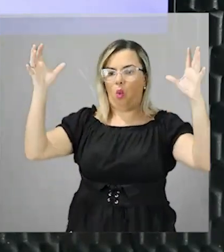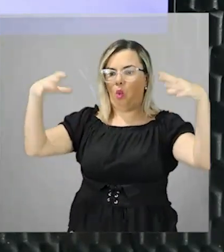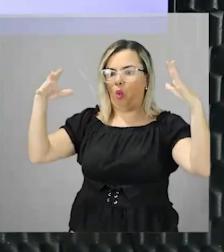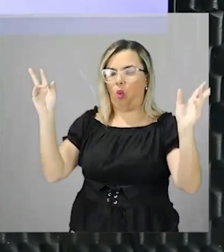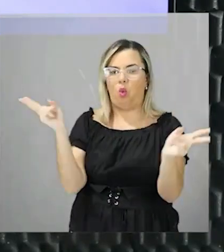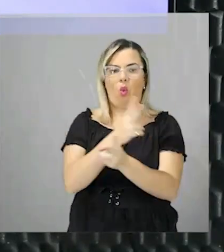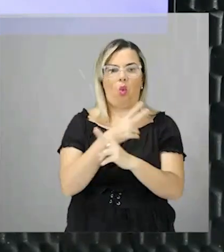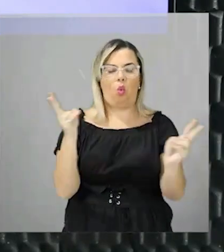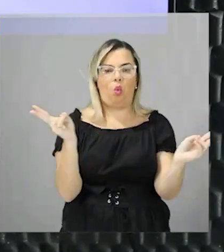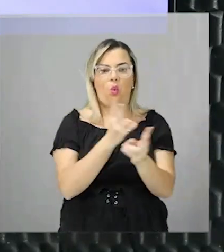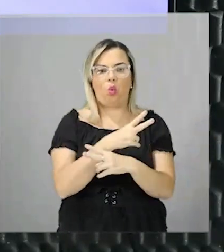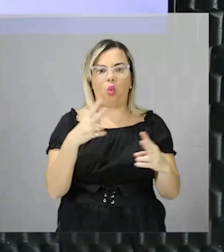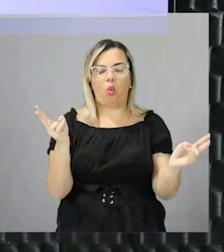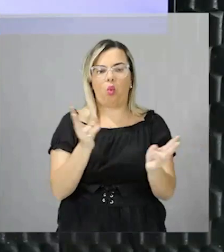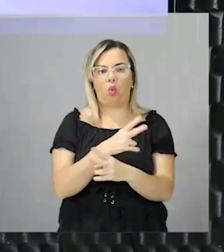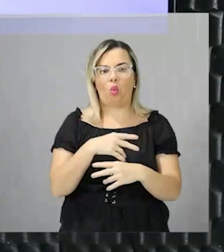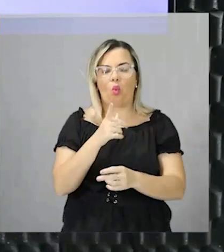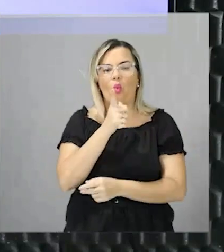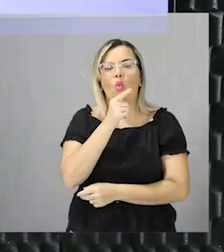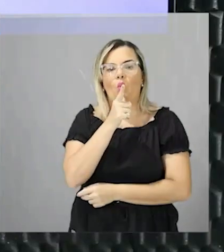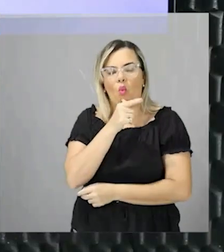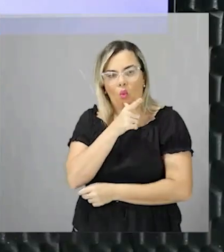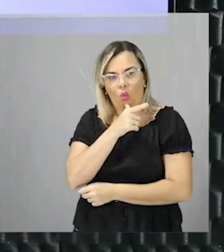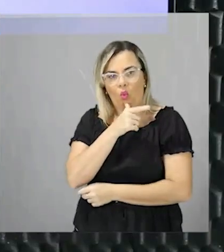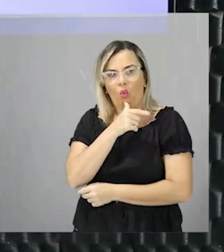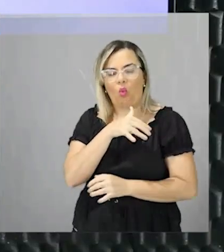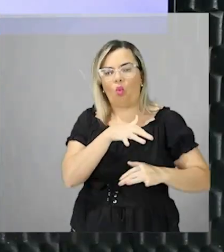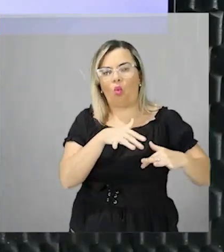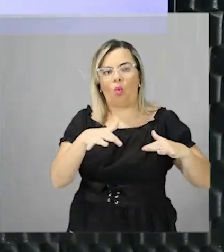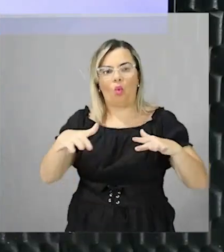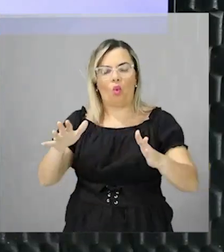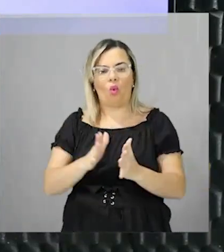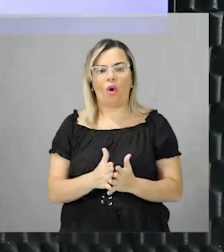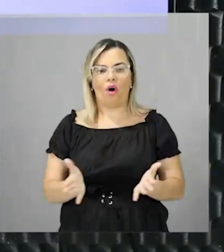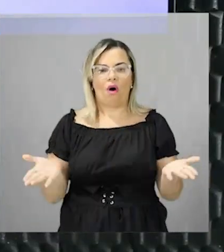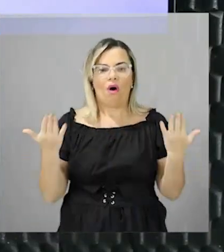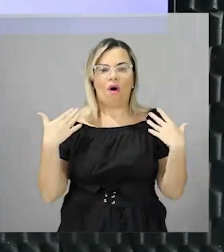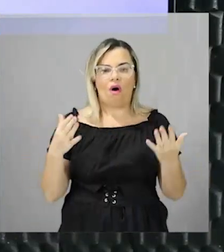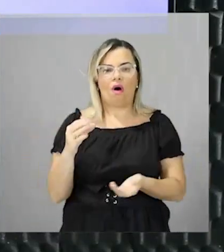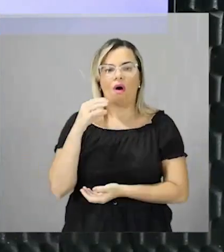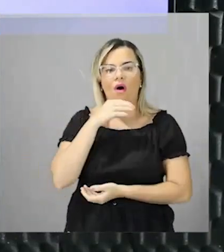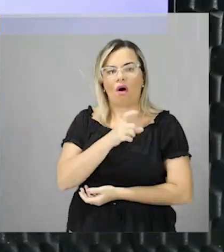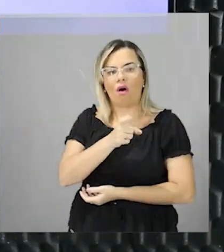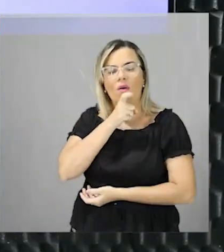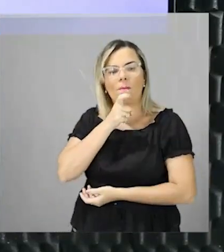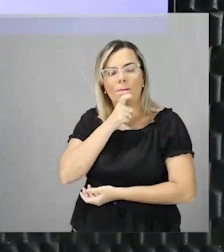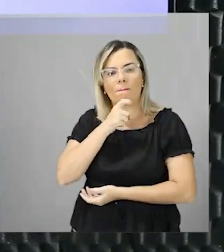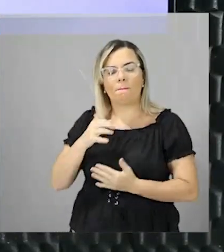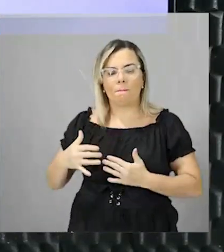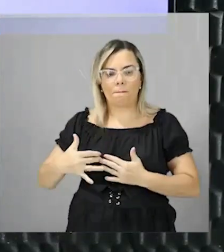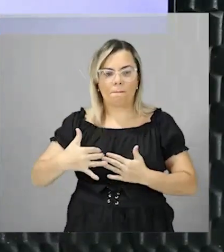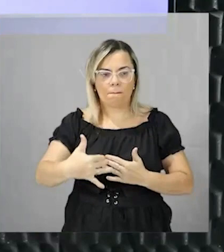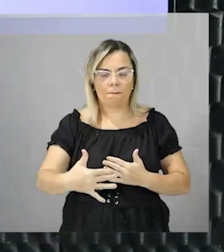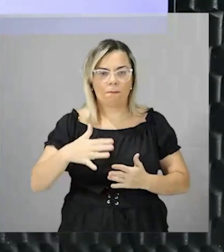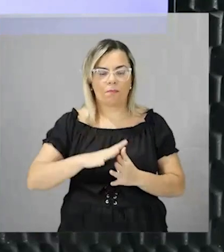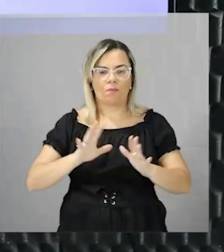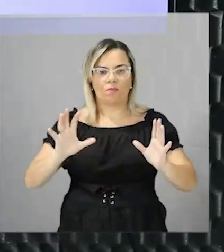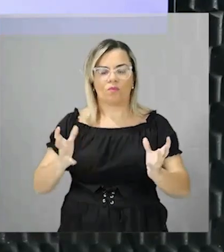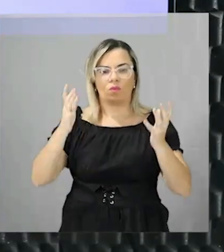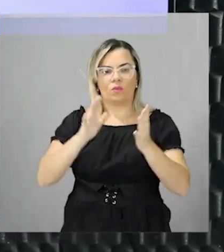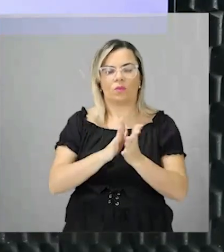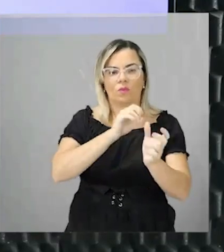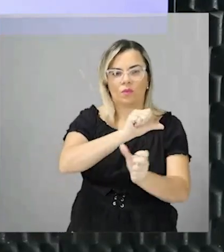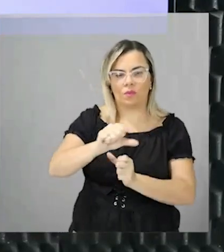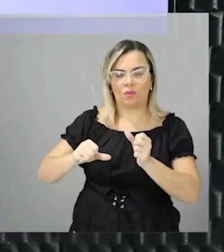o vento, é a água, né? Por exemplo, é o calor, é o frio. Esse processo, quando os agentes do clima alteram